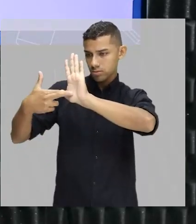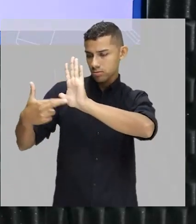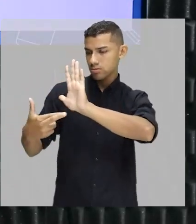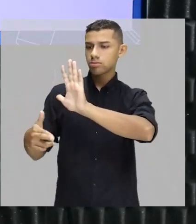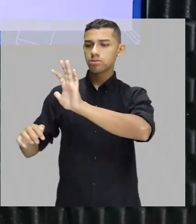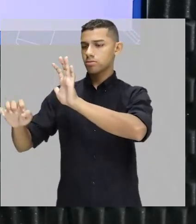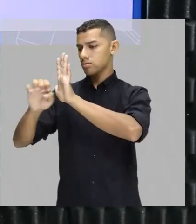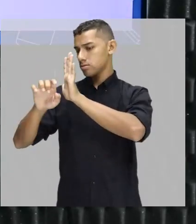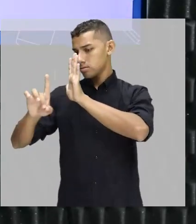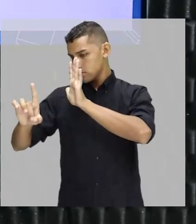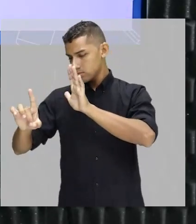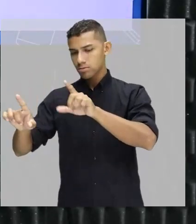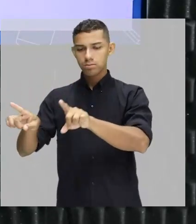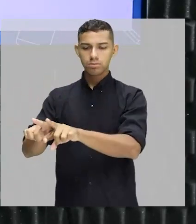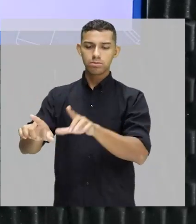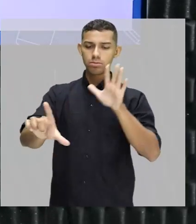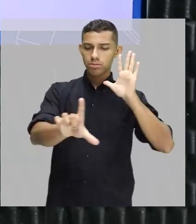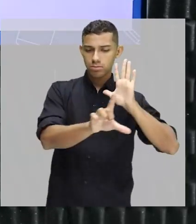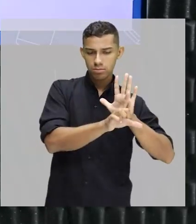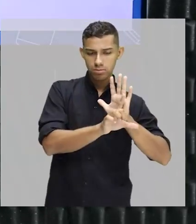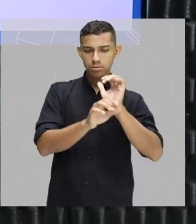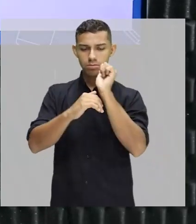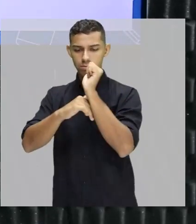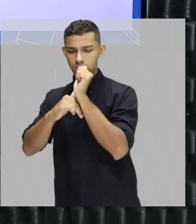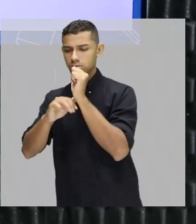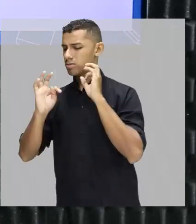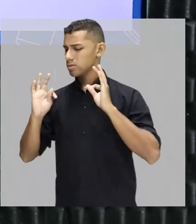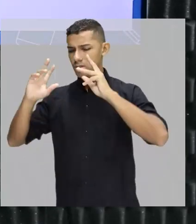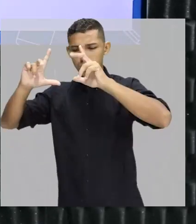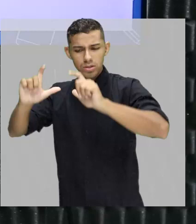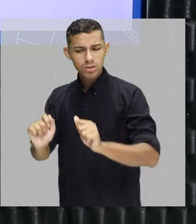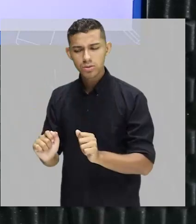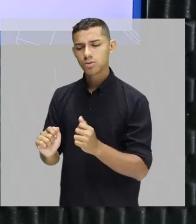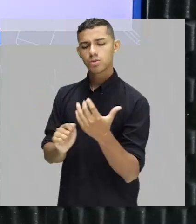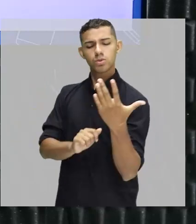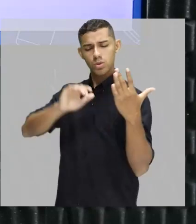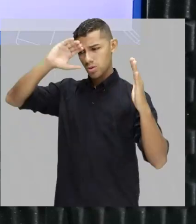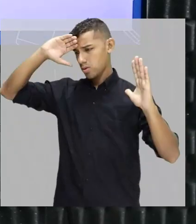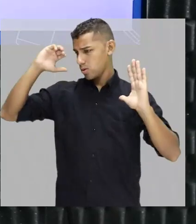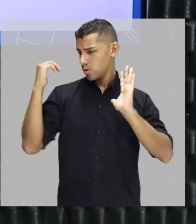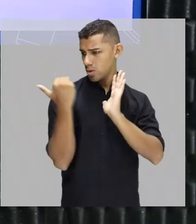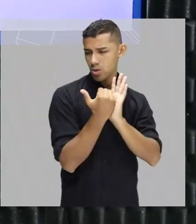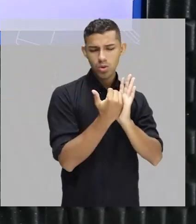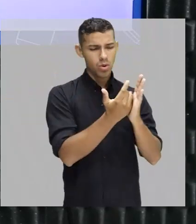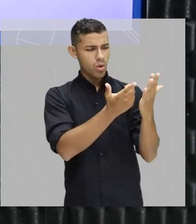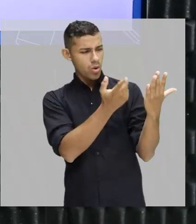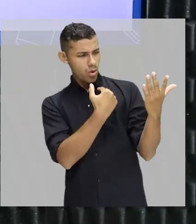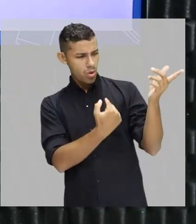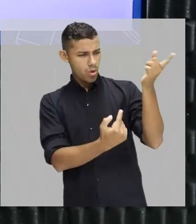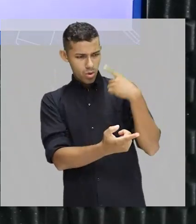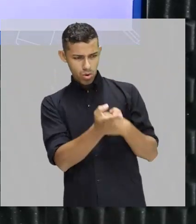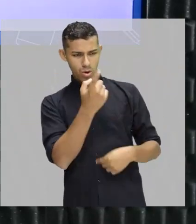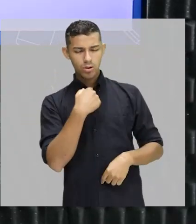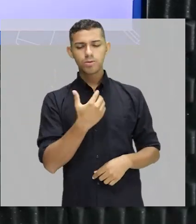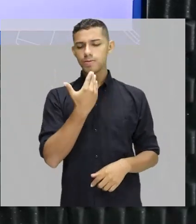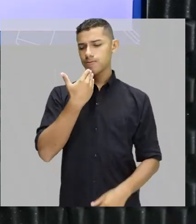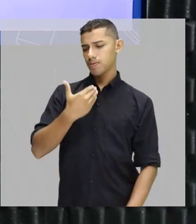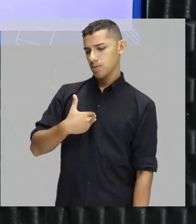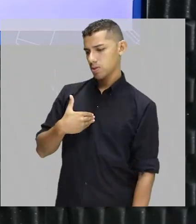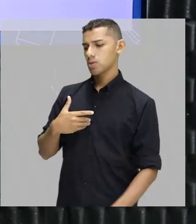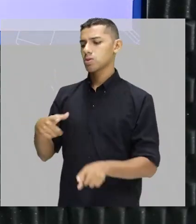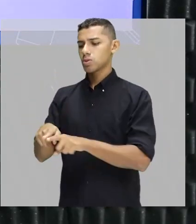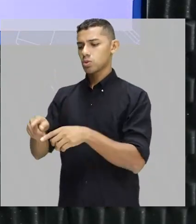editais, códigos, leis, todos aqueles tipos de textos que estiverem dando essa ideia de ordem,